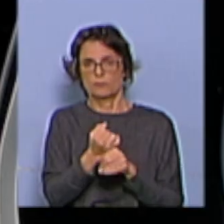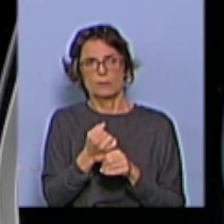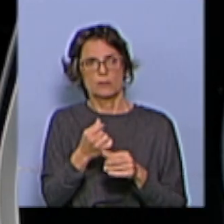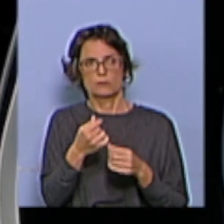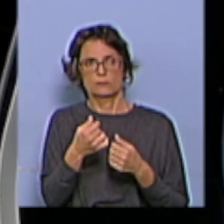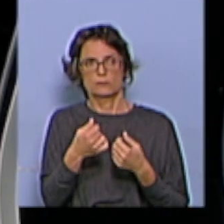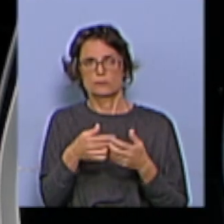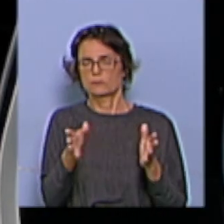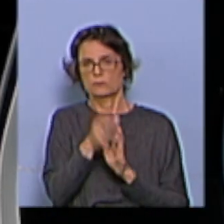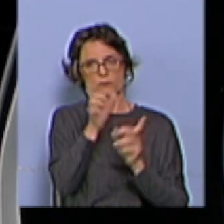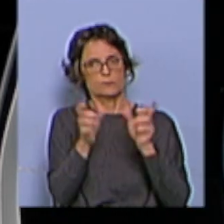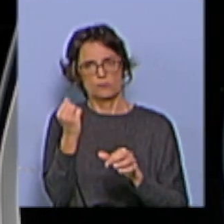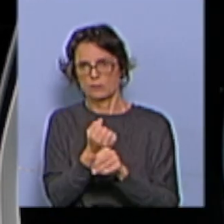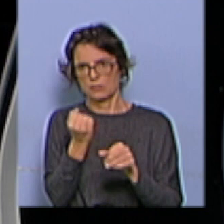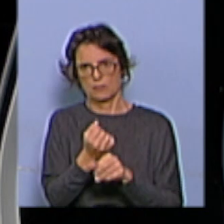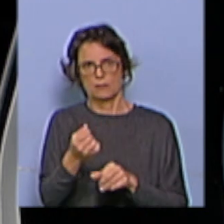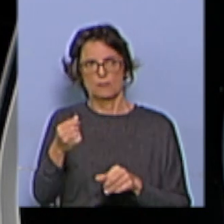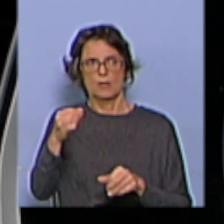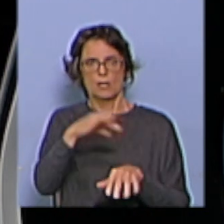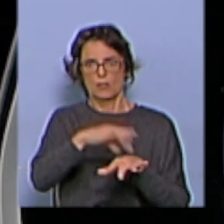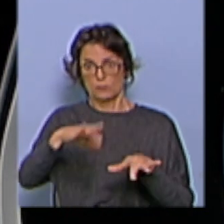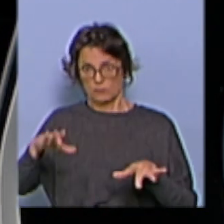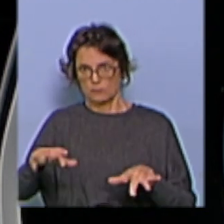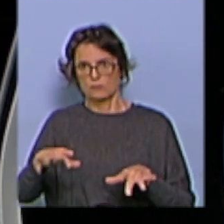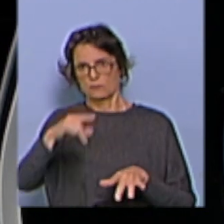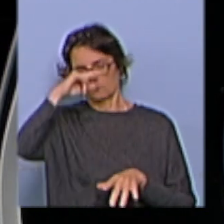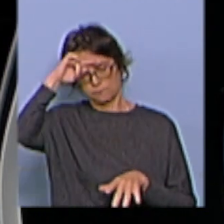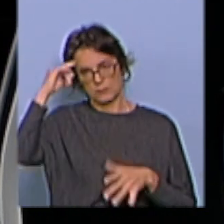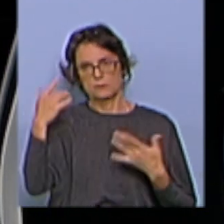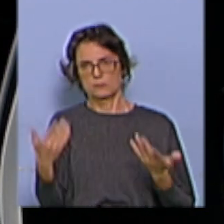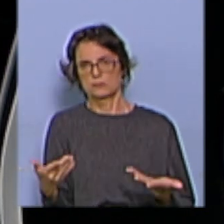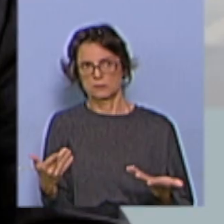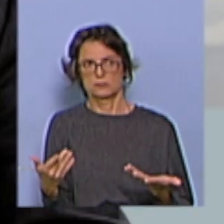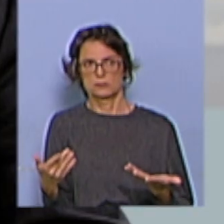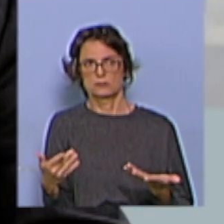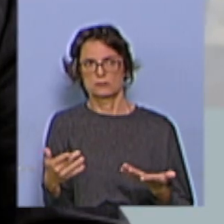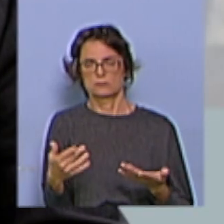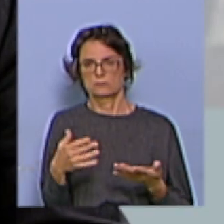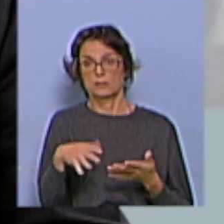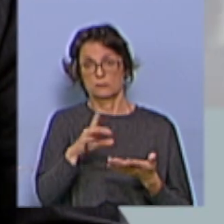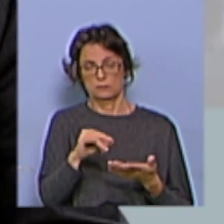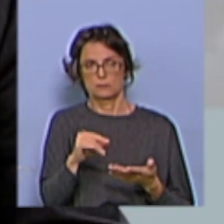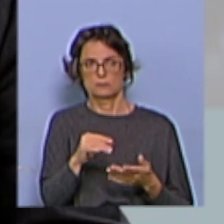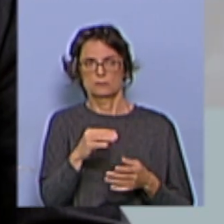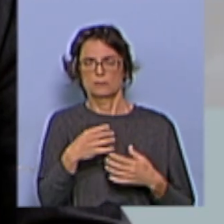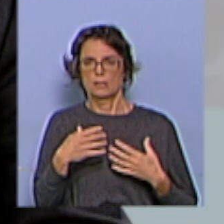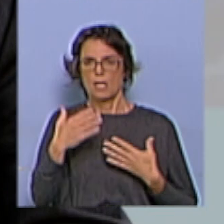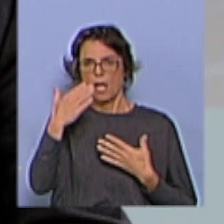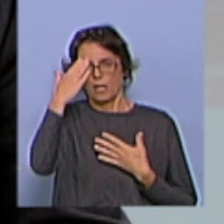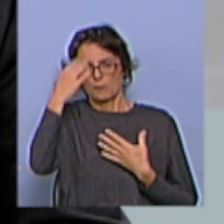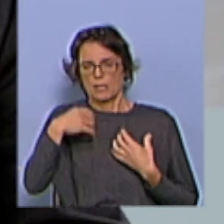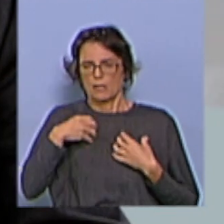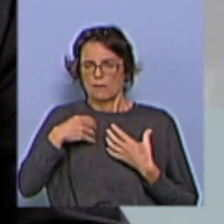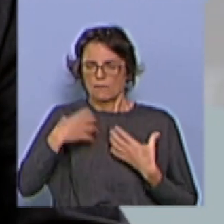dias foram testados ao limite nas suas capacidades, não apenas científicas, mas físicas. Depois a